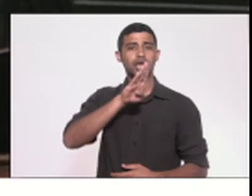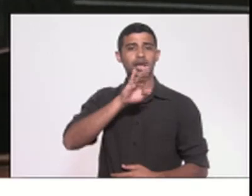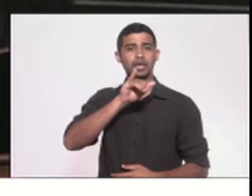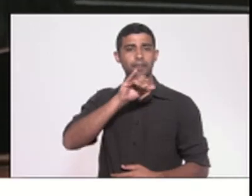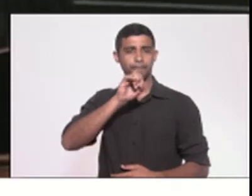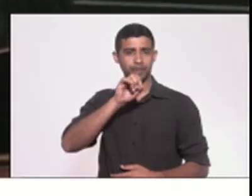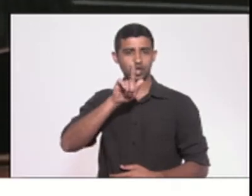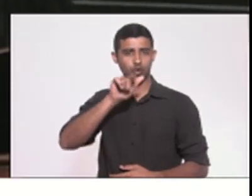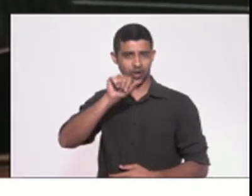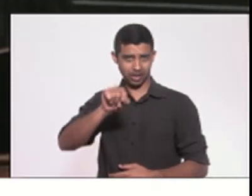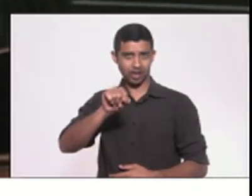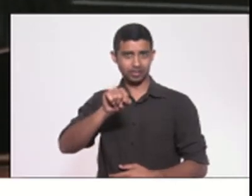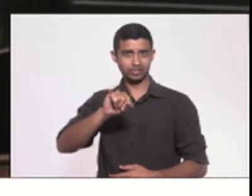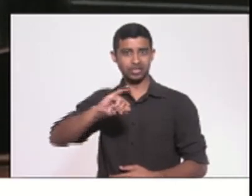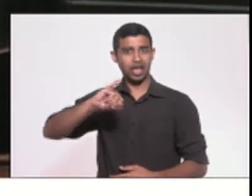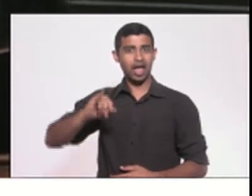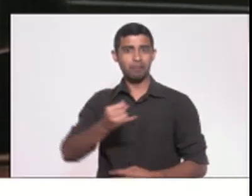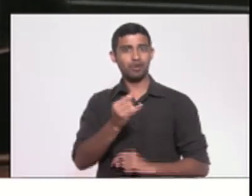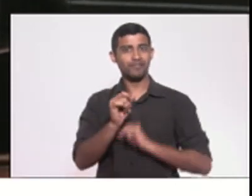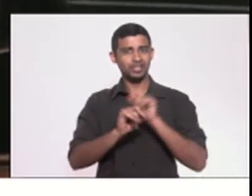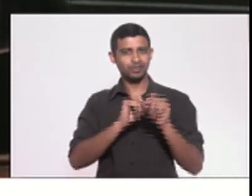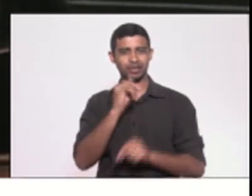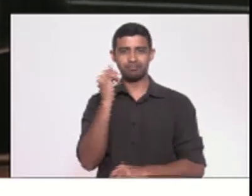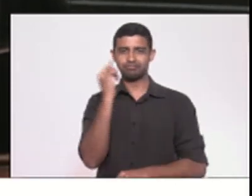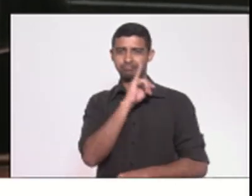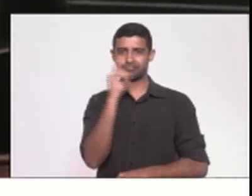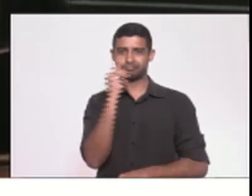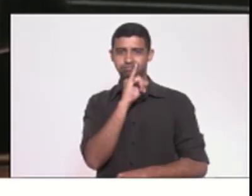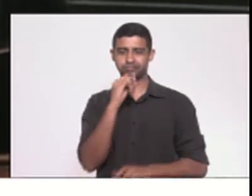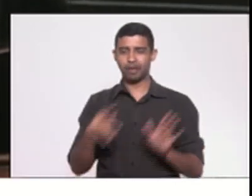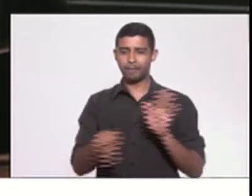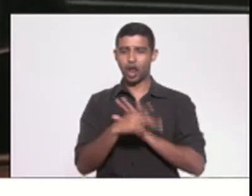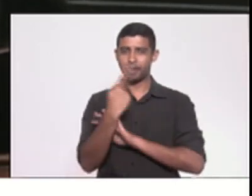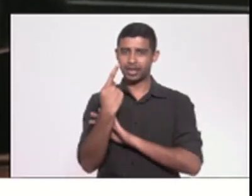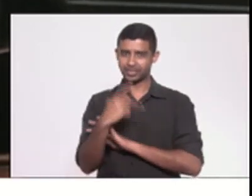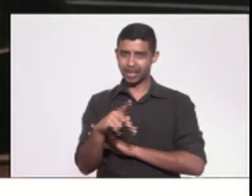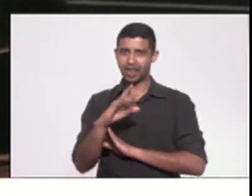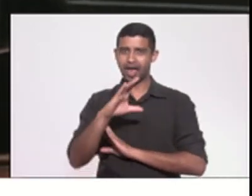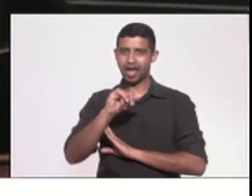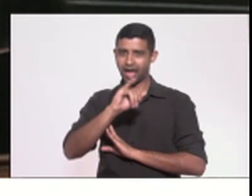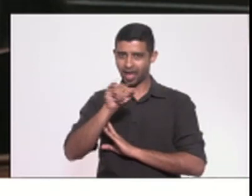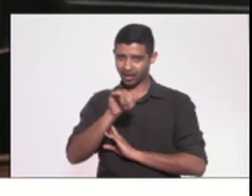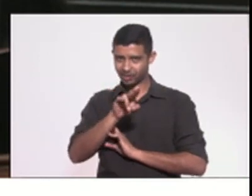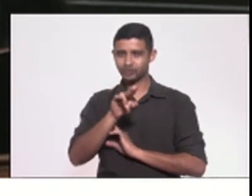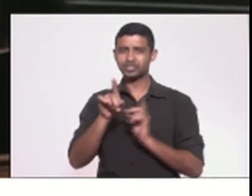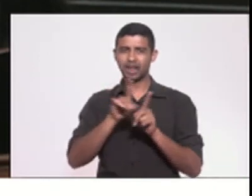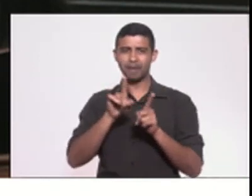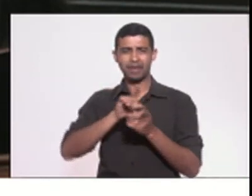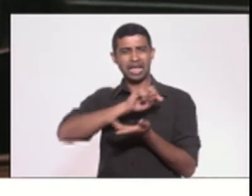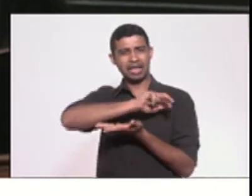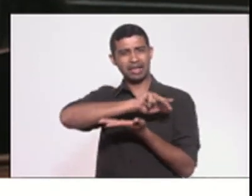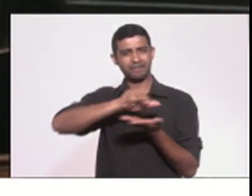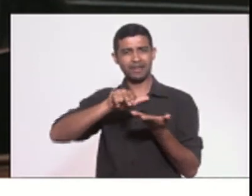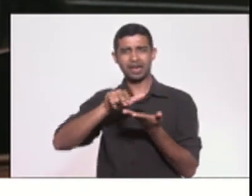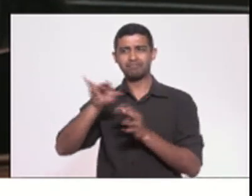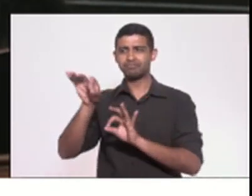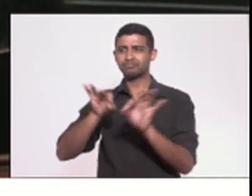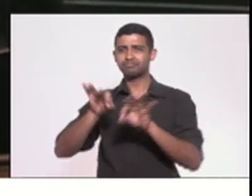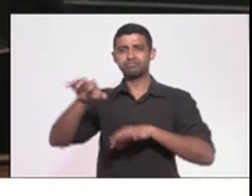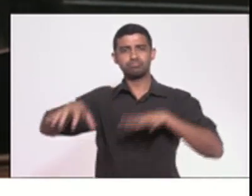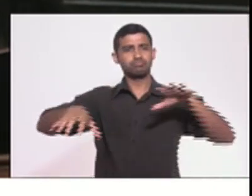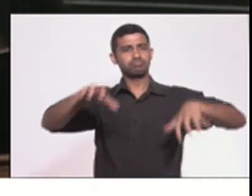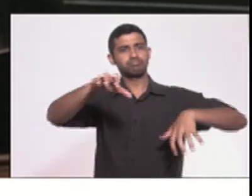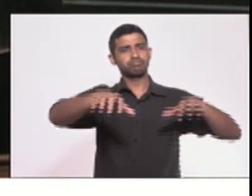que é aproveitado na geração de energia para a própria unidade e também para todas as outras instalações que nós temos